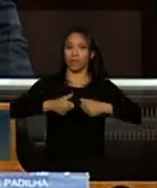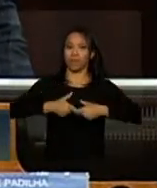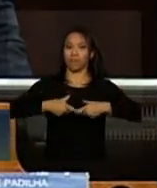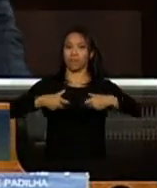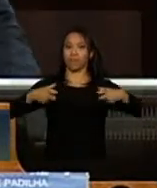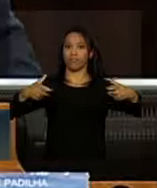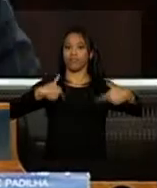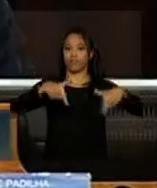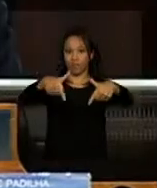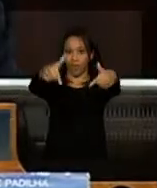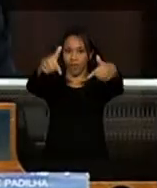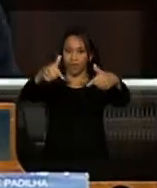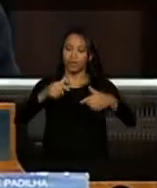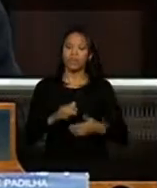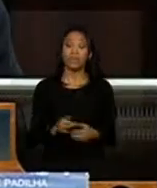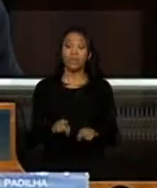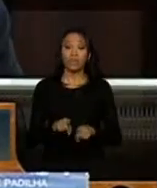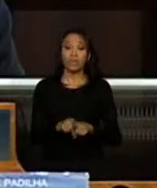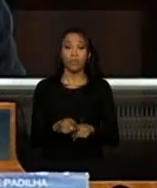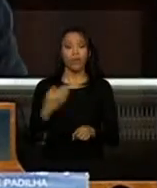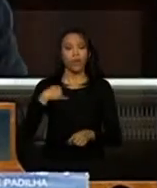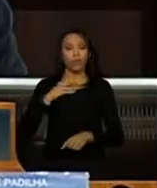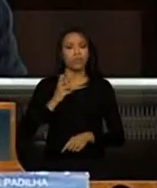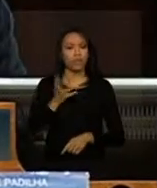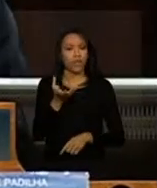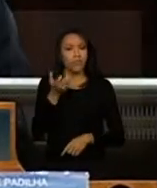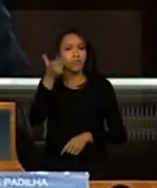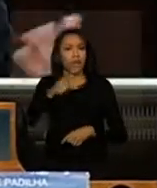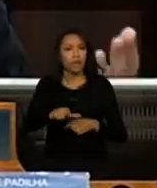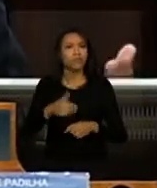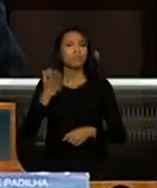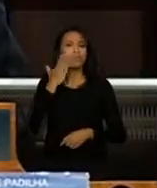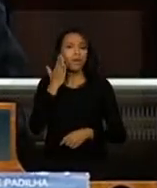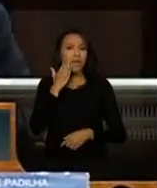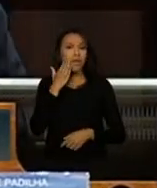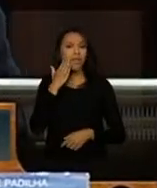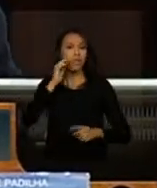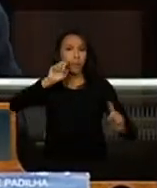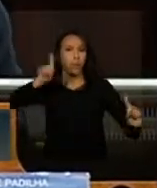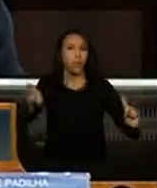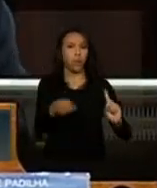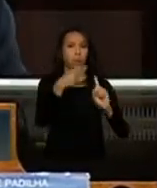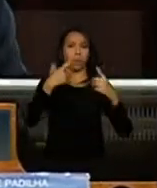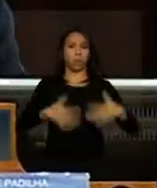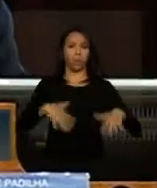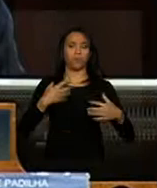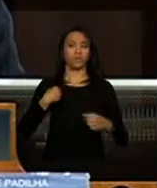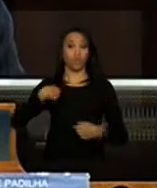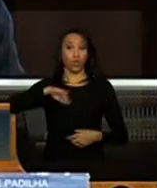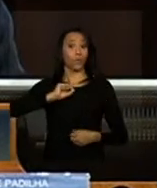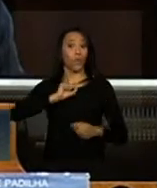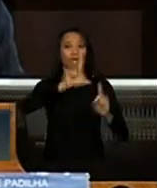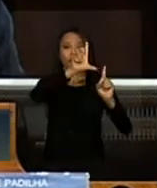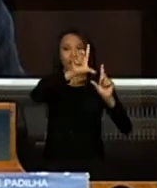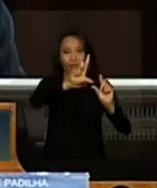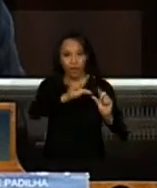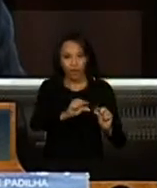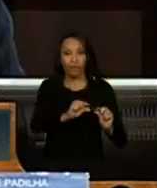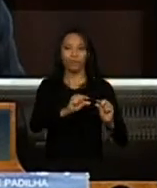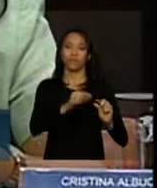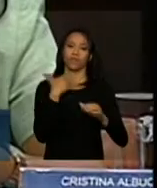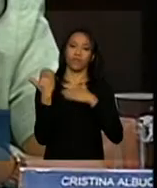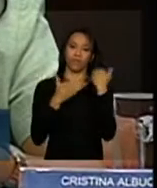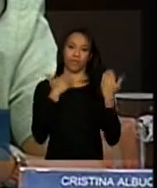Intensificamos a redução das duas taxas, nós queremos intensificar ainda mais. Sabemos que nós temos o grande desafio, como foi dito aqui, de reduzir a mortalidade